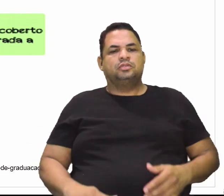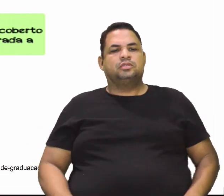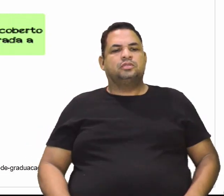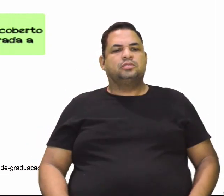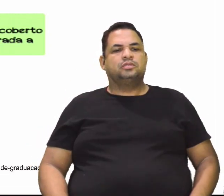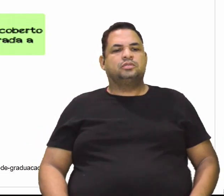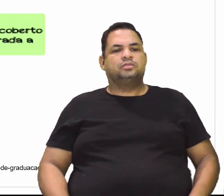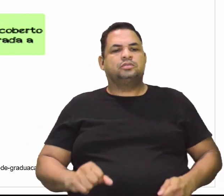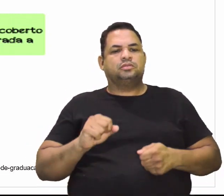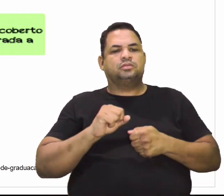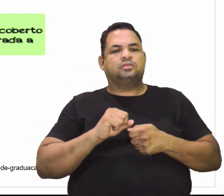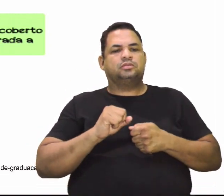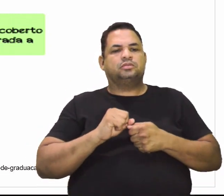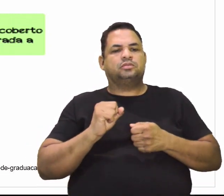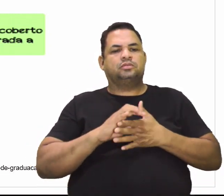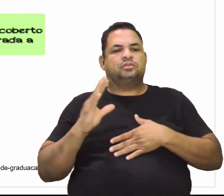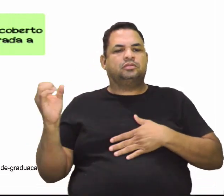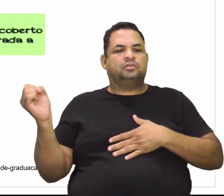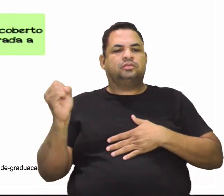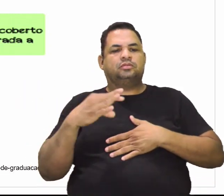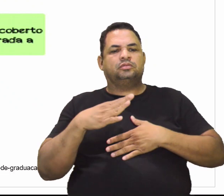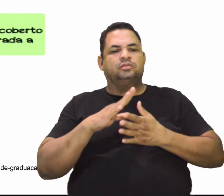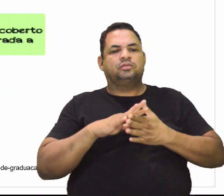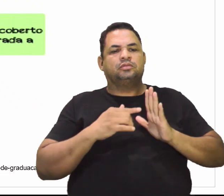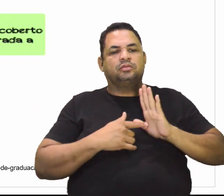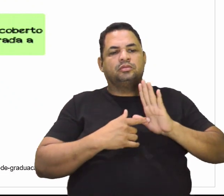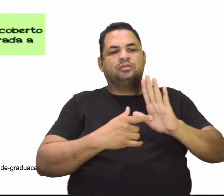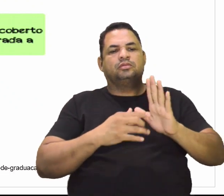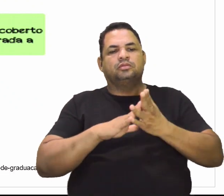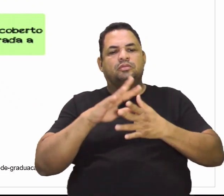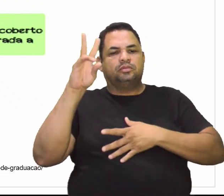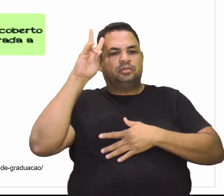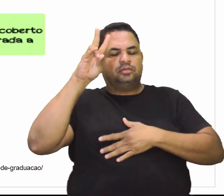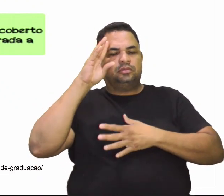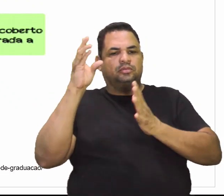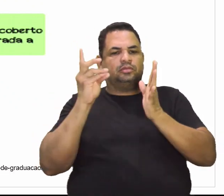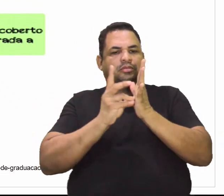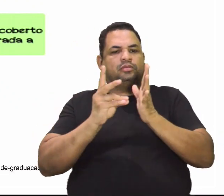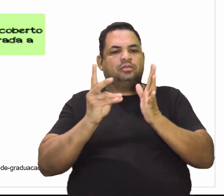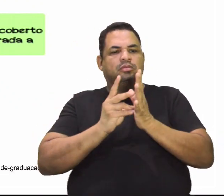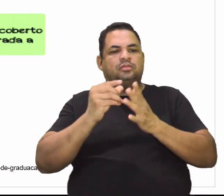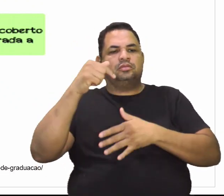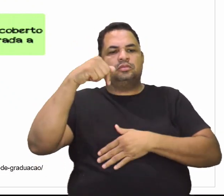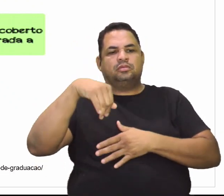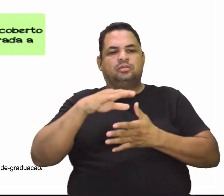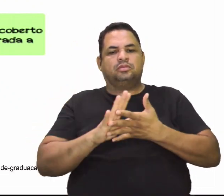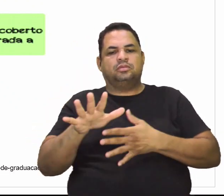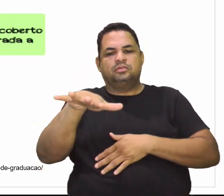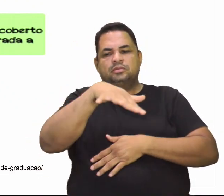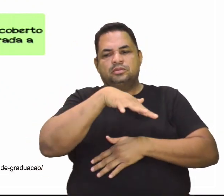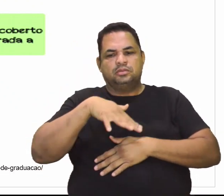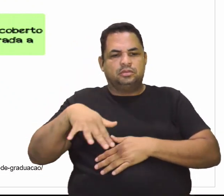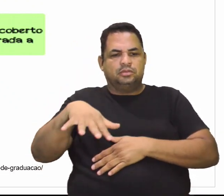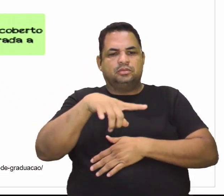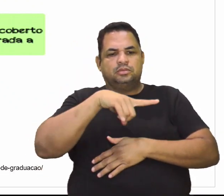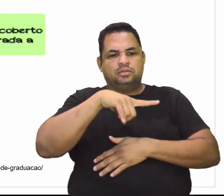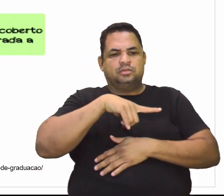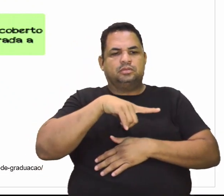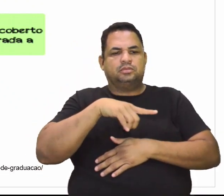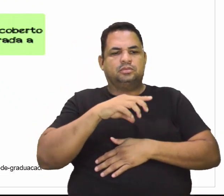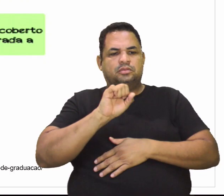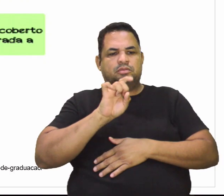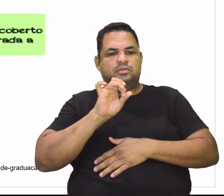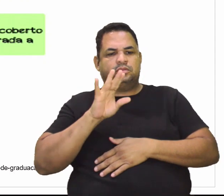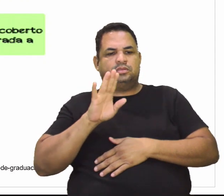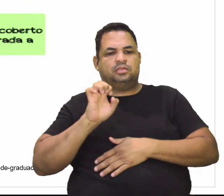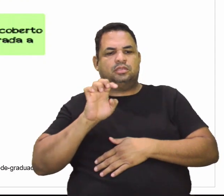estão fazendo novas luzes de revelação da história do indígena aqui nessa região. Nós temos Santa Helena, em Mato